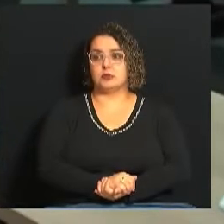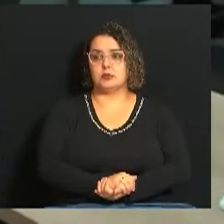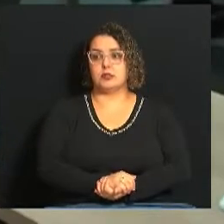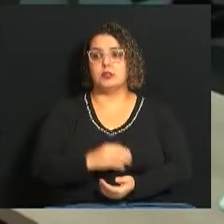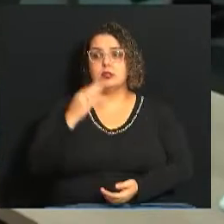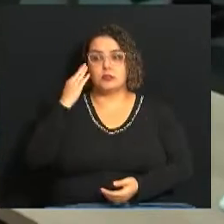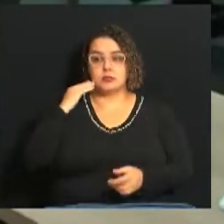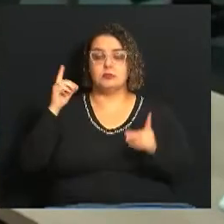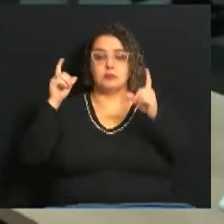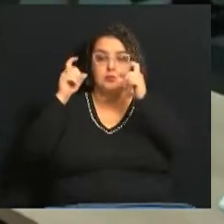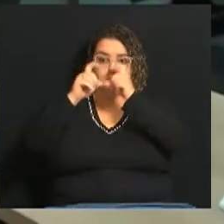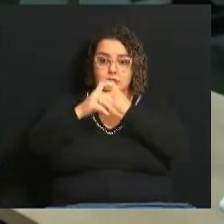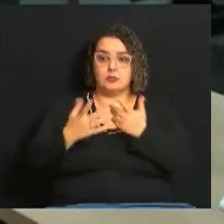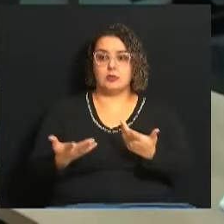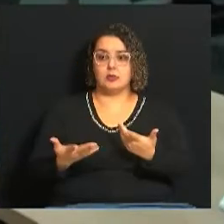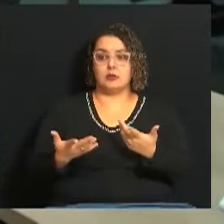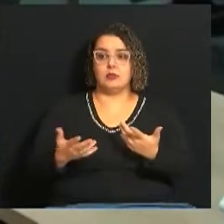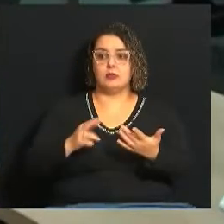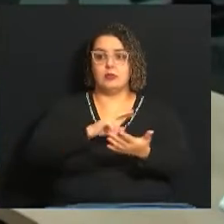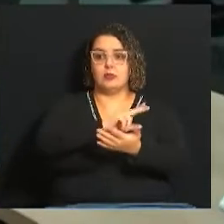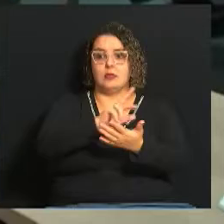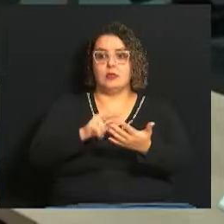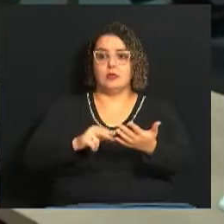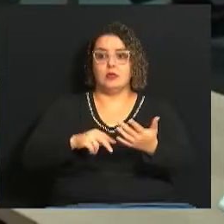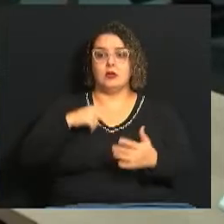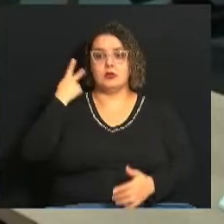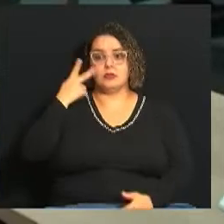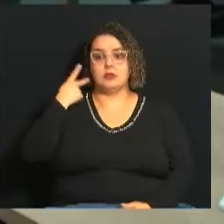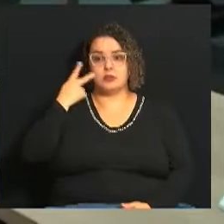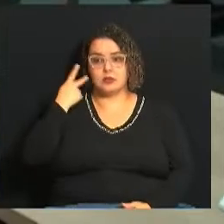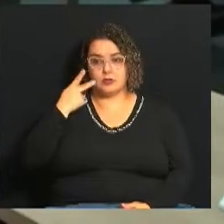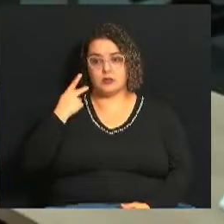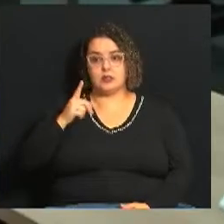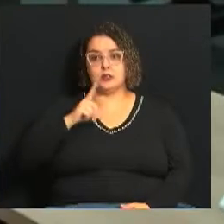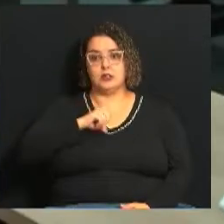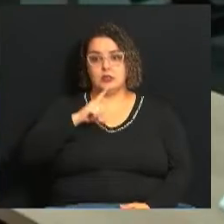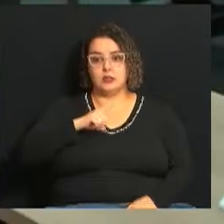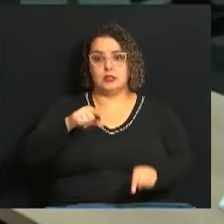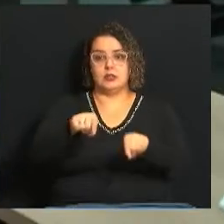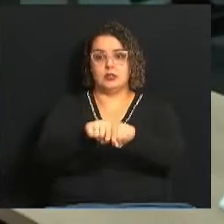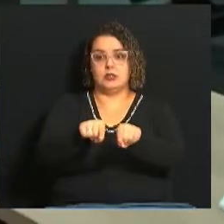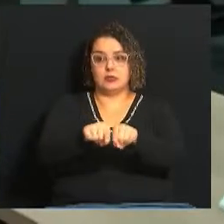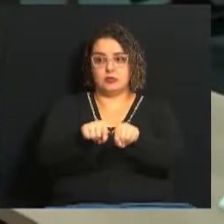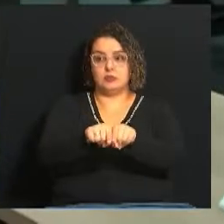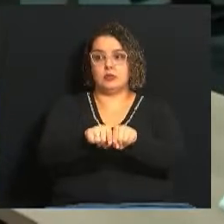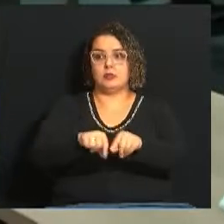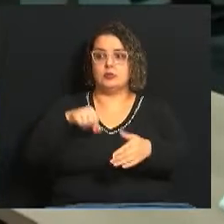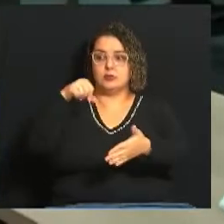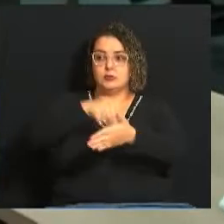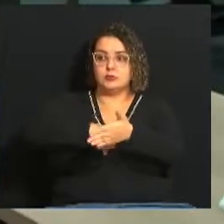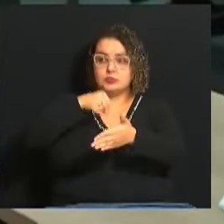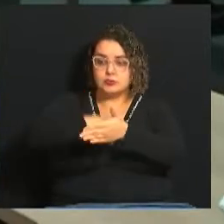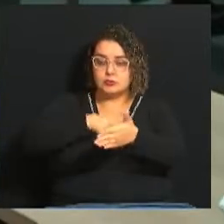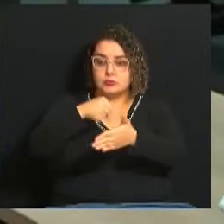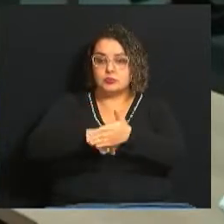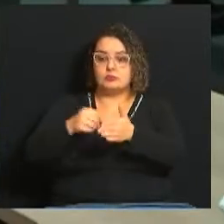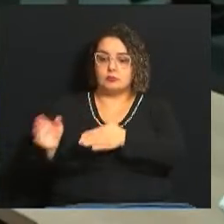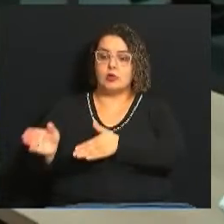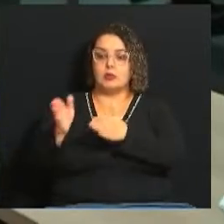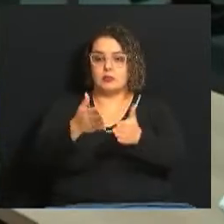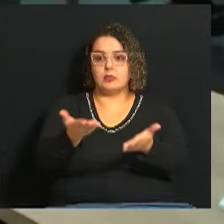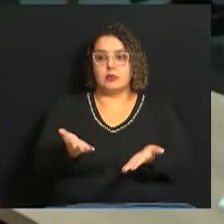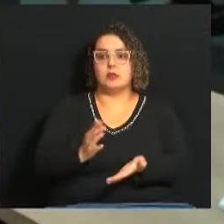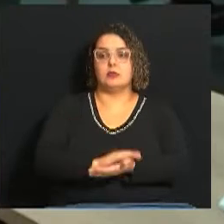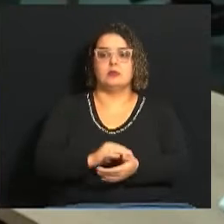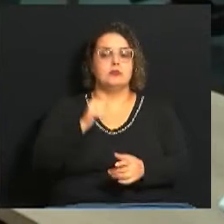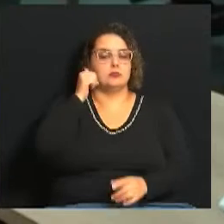também sabe o empenho de vários vereadores aqui que têm também lutado por esse mesmo segmento, né, que é a questão do